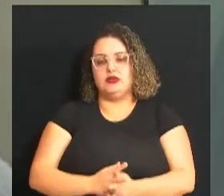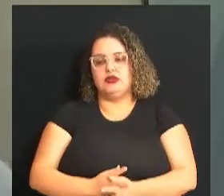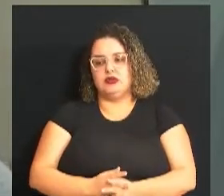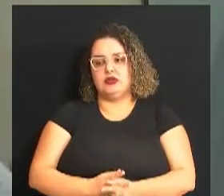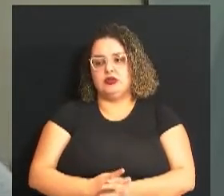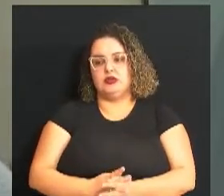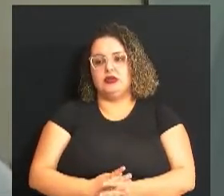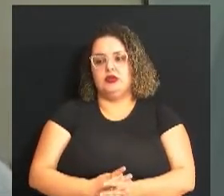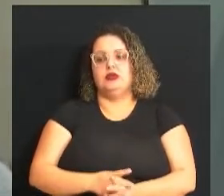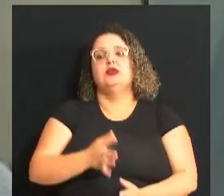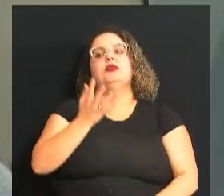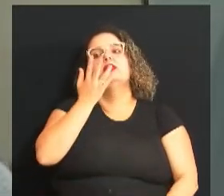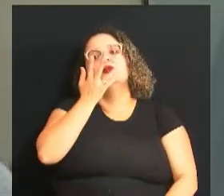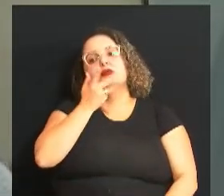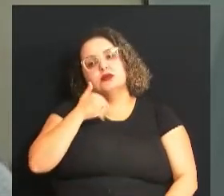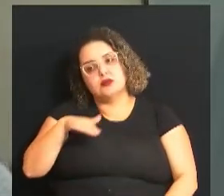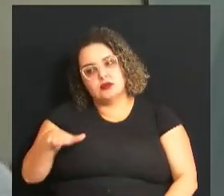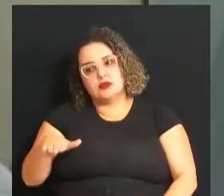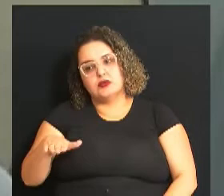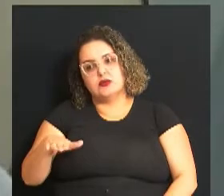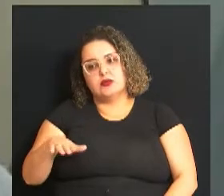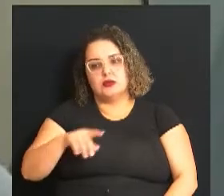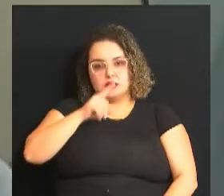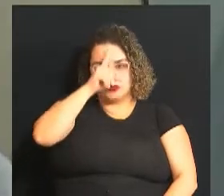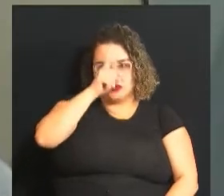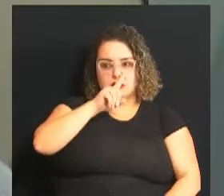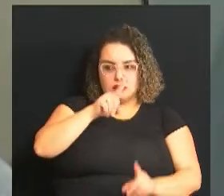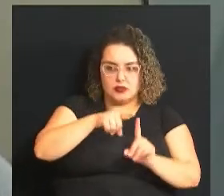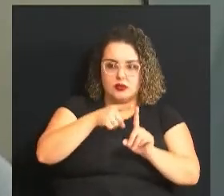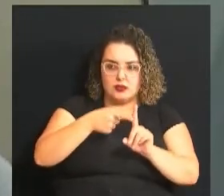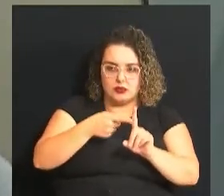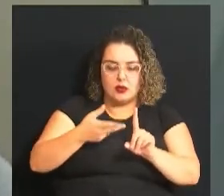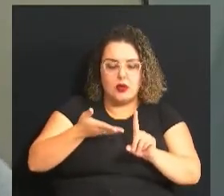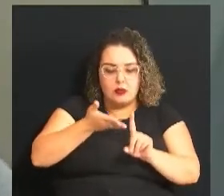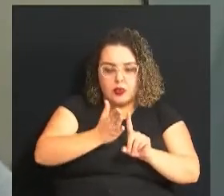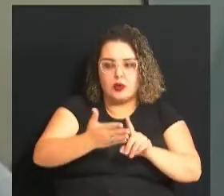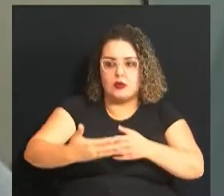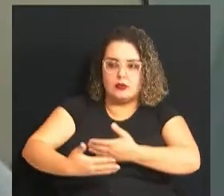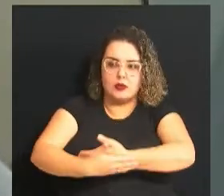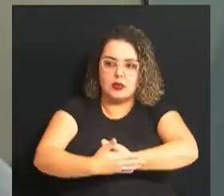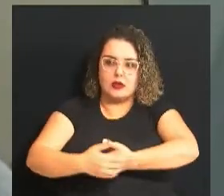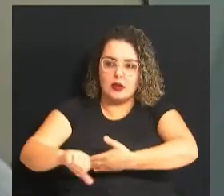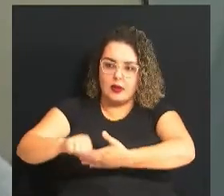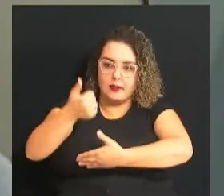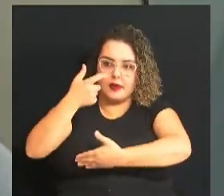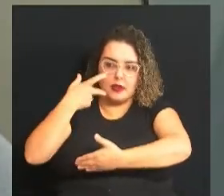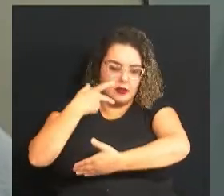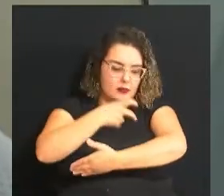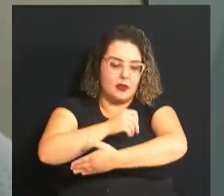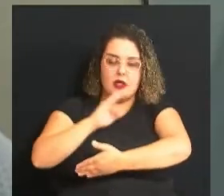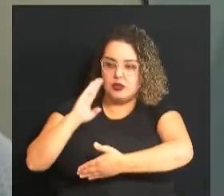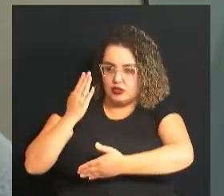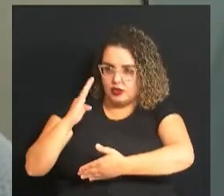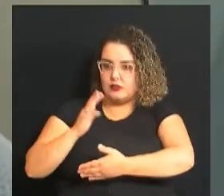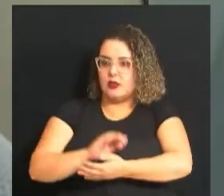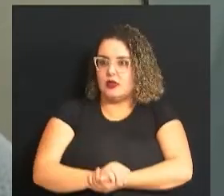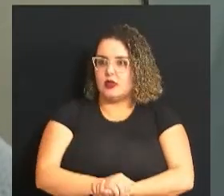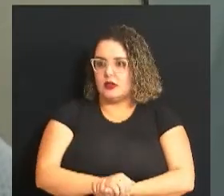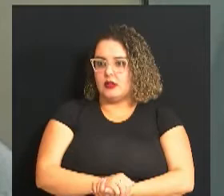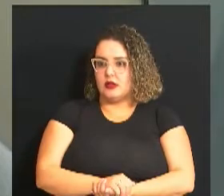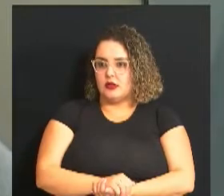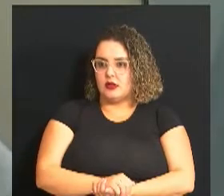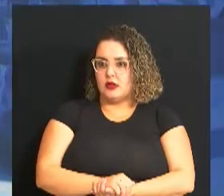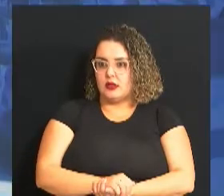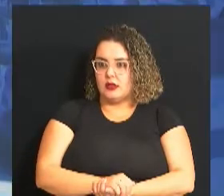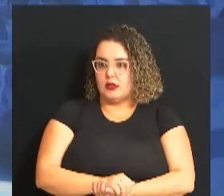ela já sai da maternidade com a primeira dose da vacina da hepatite B de bola. Quando essa vacina ela está